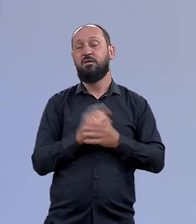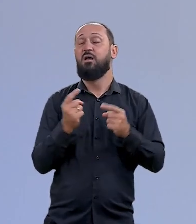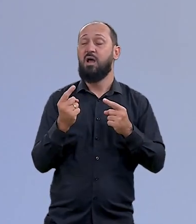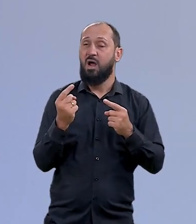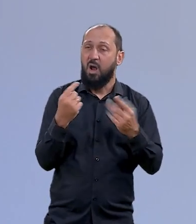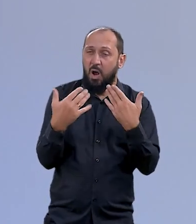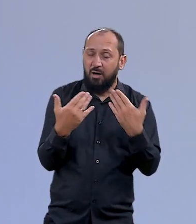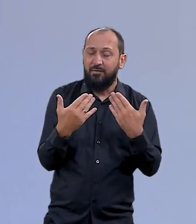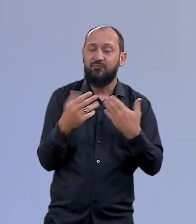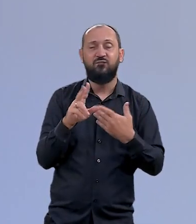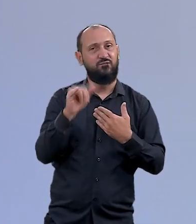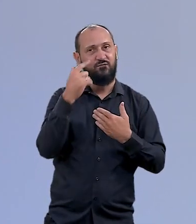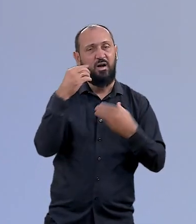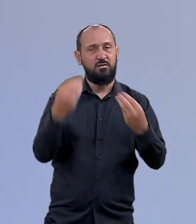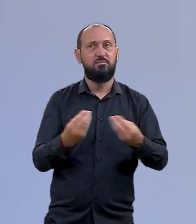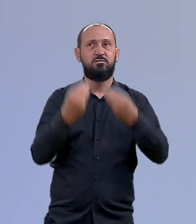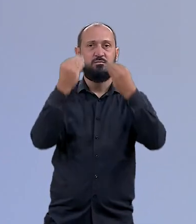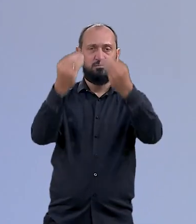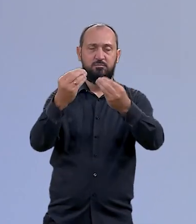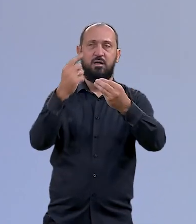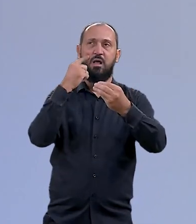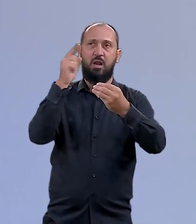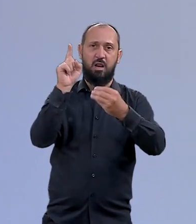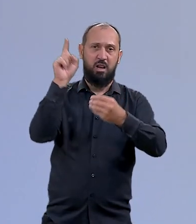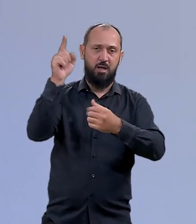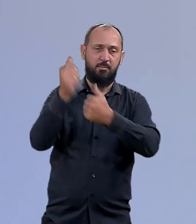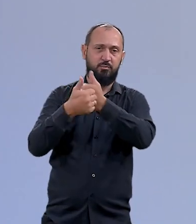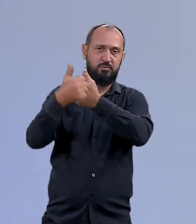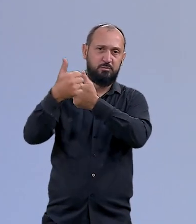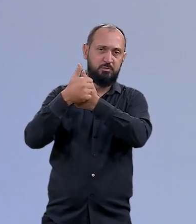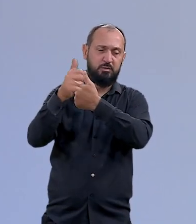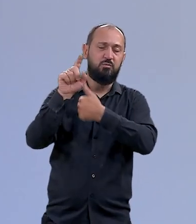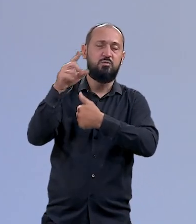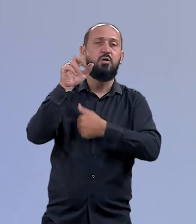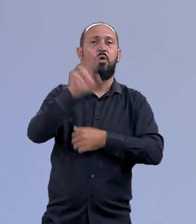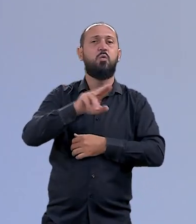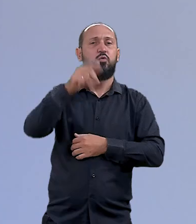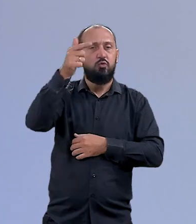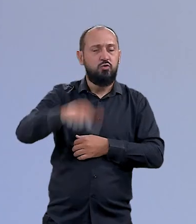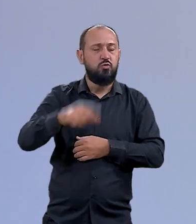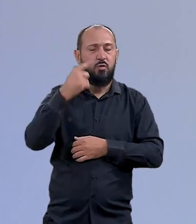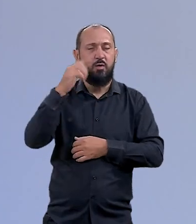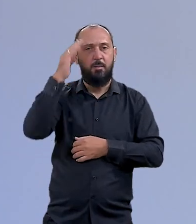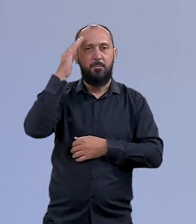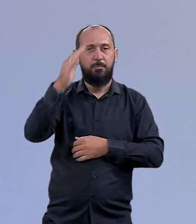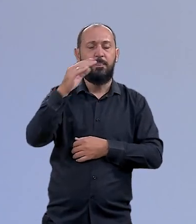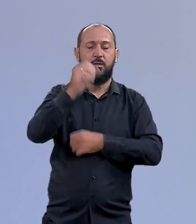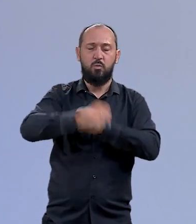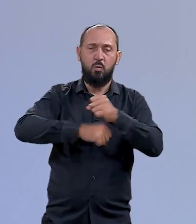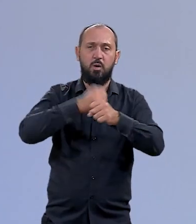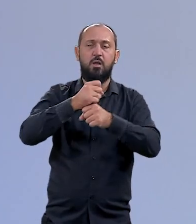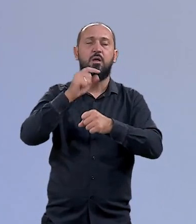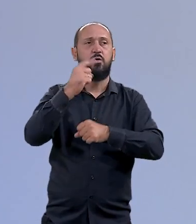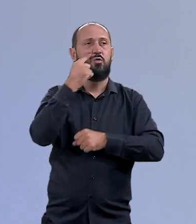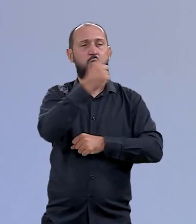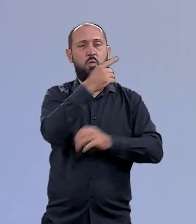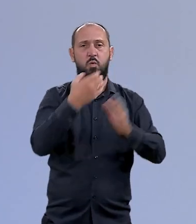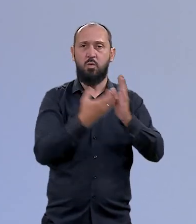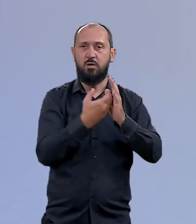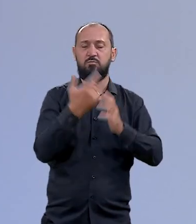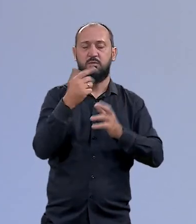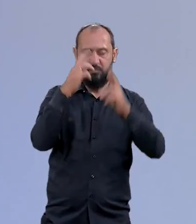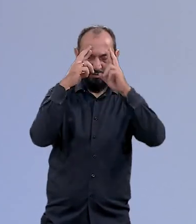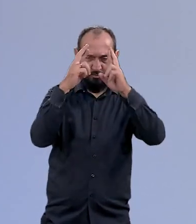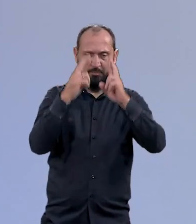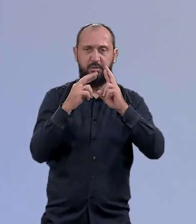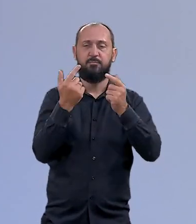temos esse regramento. Nós temos uma resolução do Tribunal Superior Eleitoral que é um pouco mais ampla, que